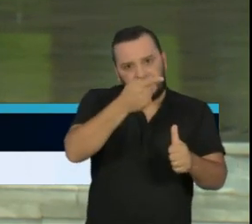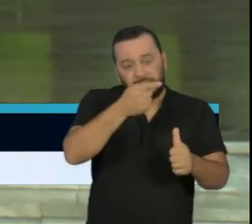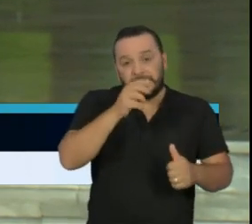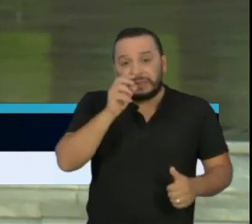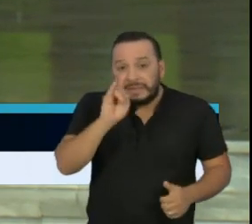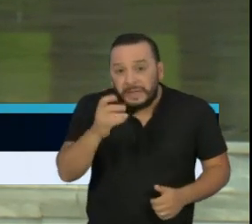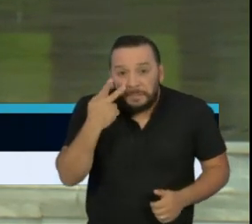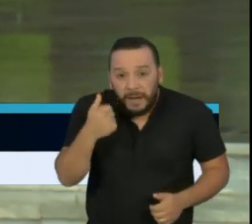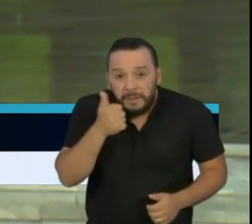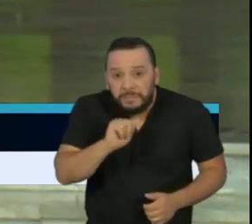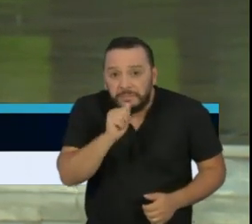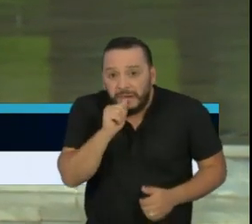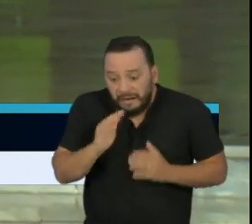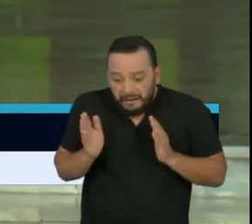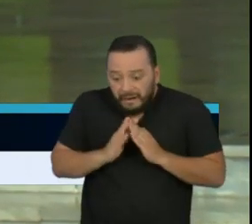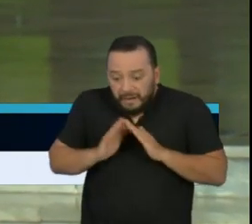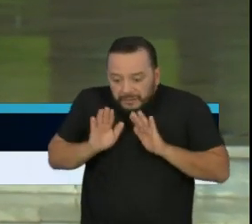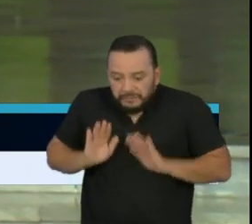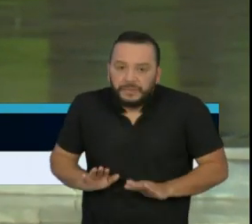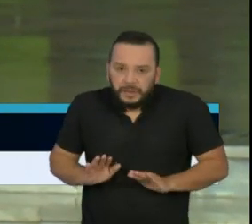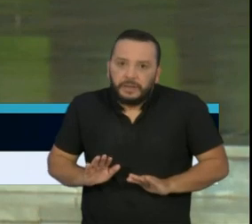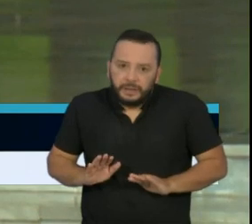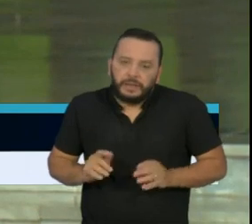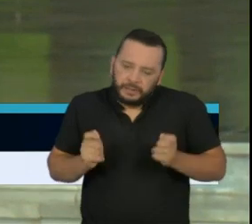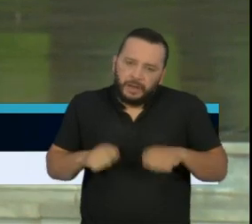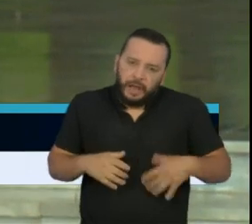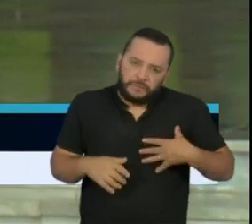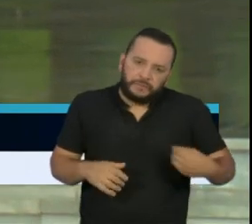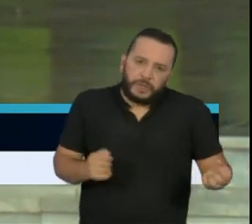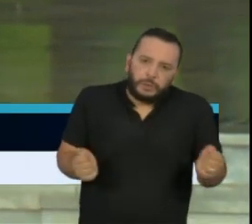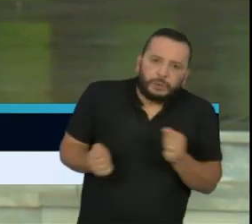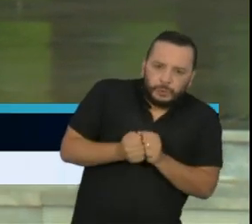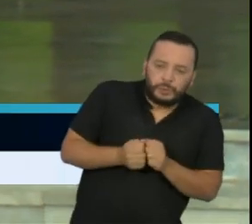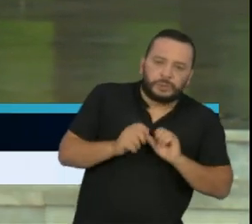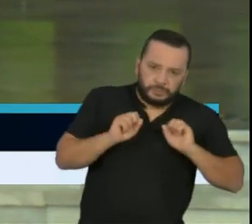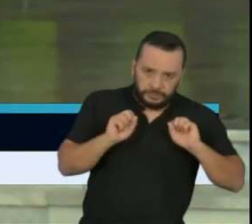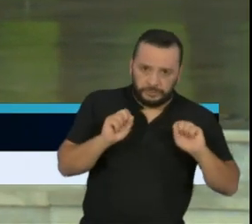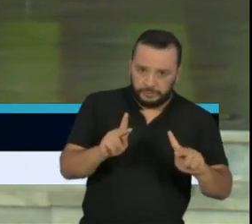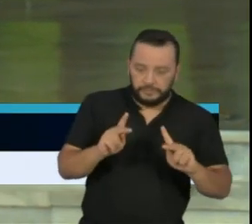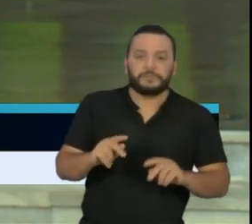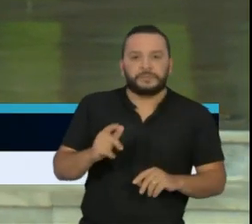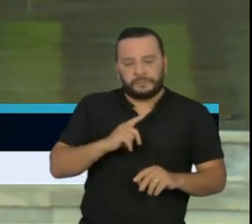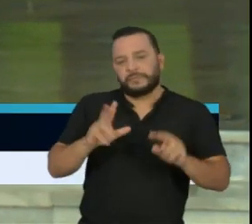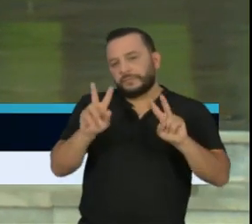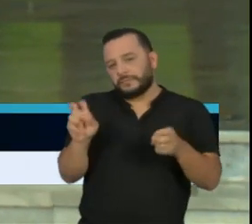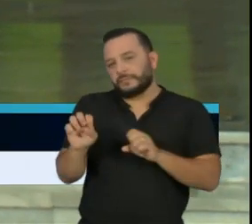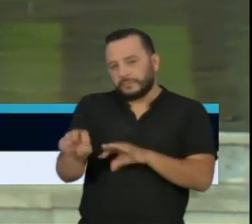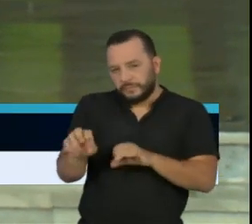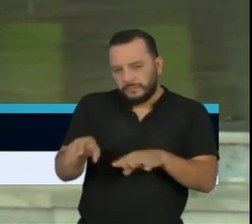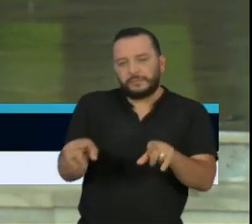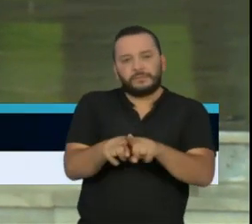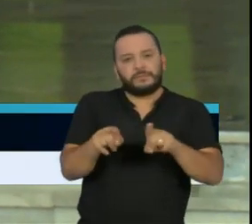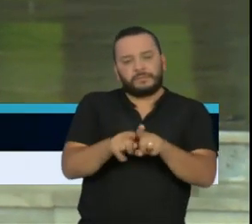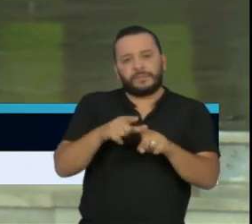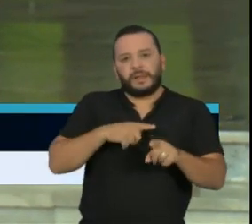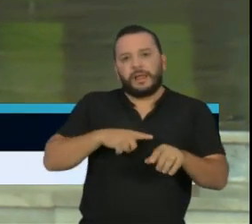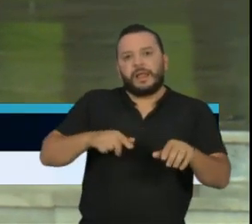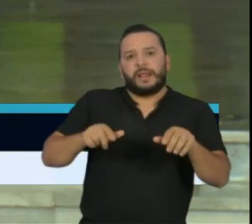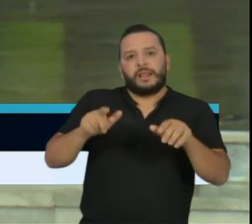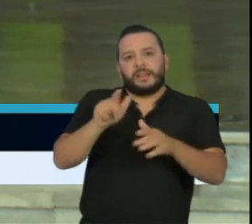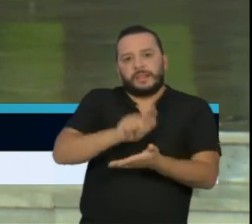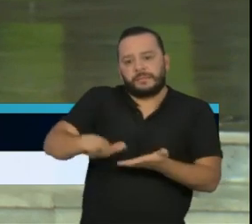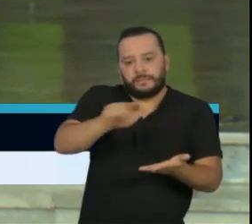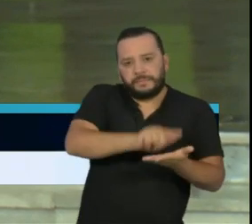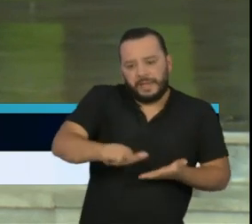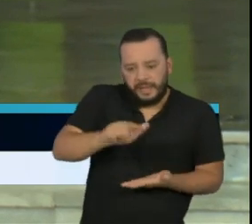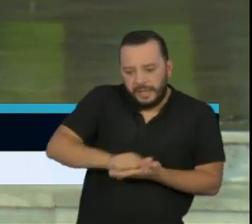do detalhamento dentro do Plano São Paulo no quesito educação, como também quesito de vigilância sanitária e outros são transversais.